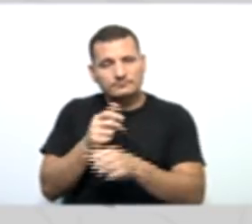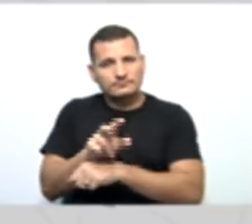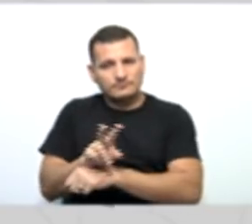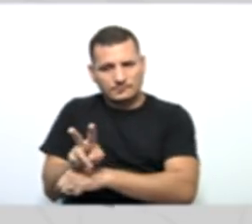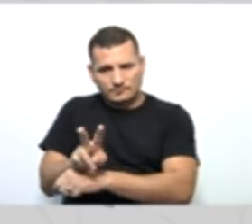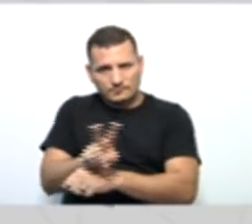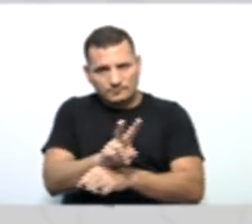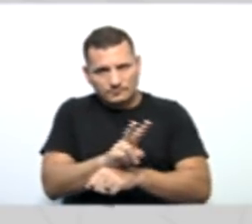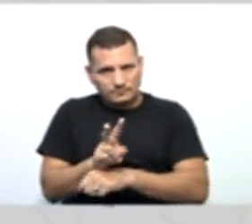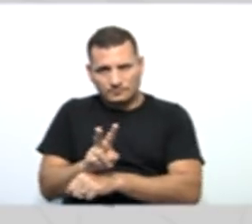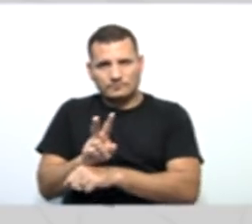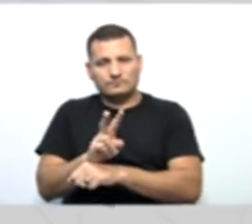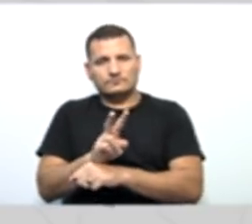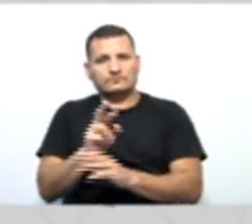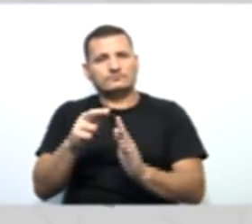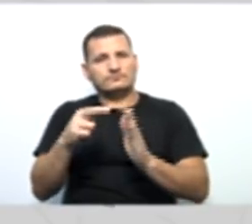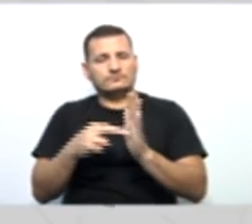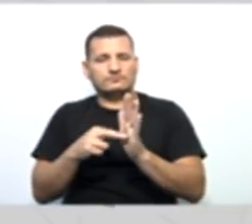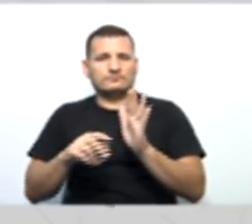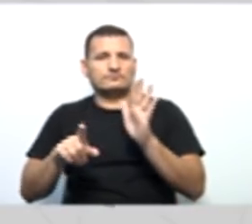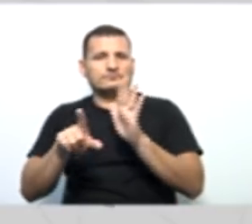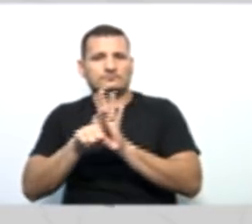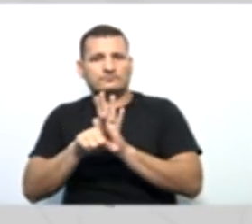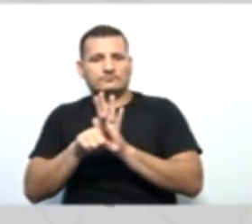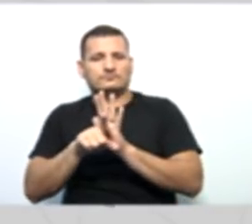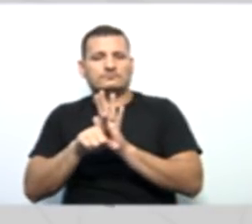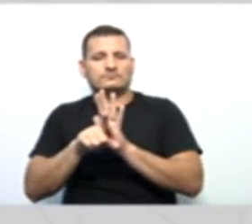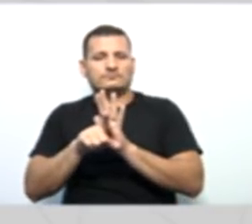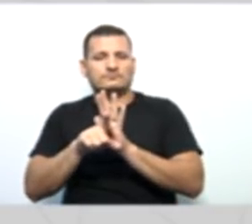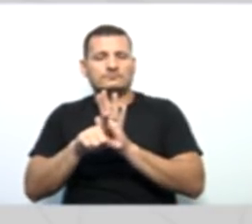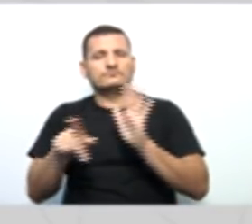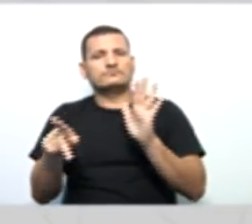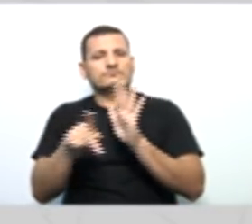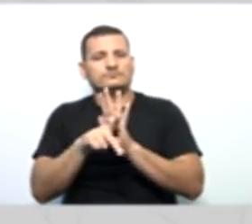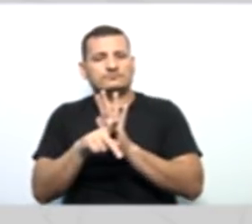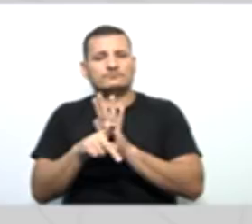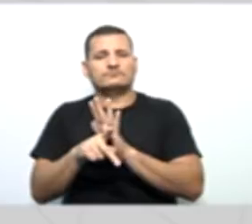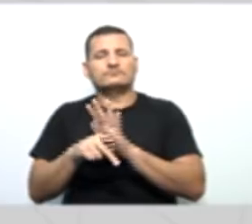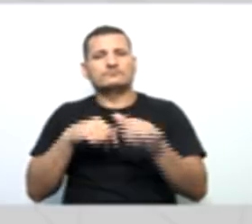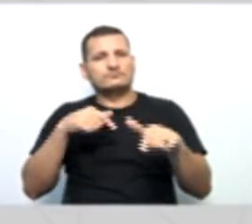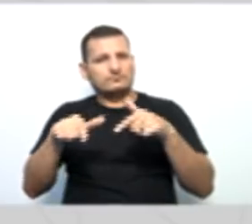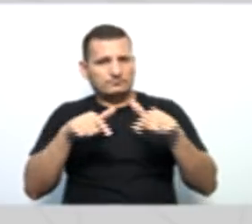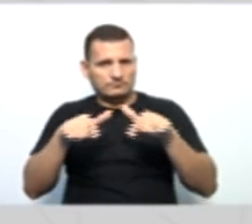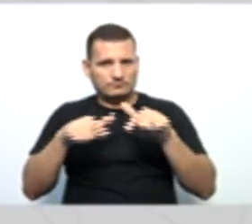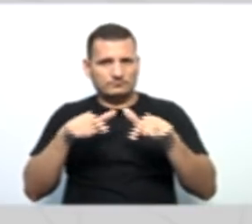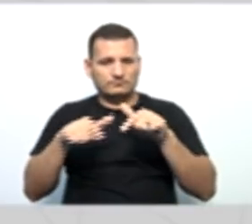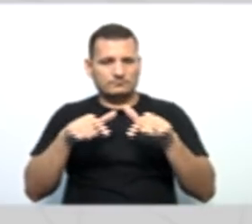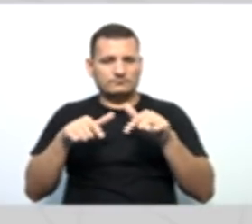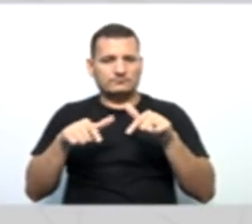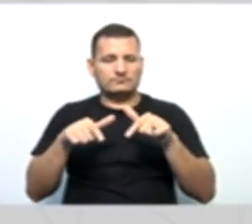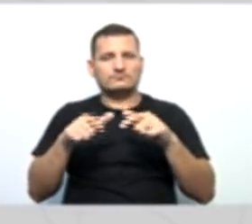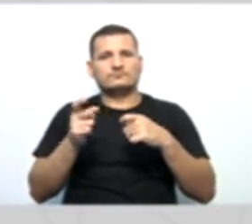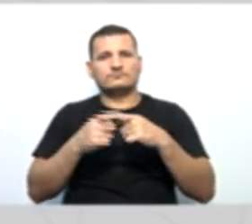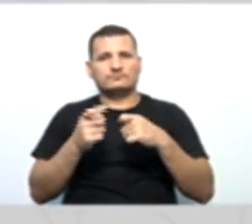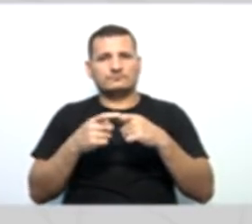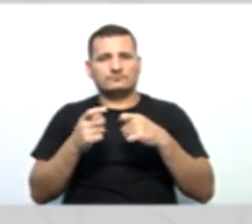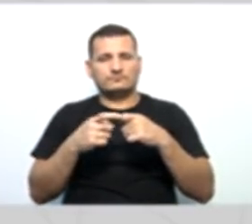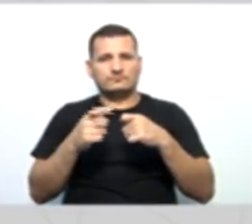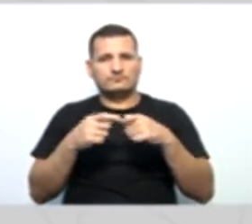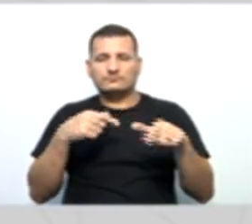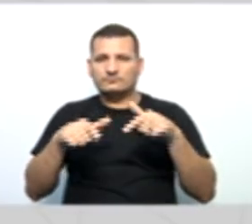dos preceitos legais e regulamentares sobre o quê? Sobre a segurança e medicina do